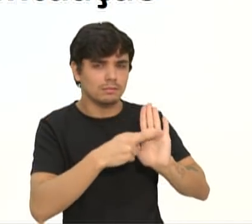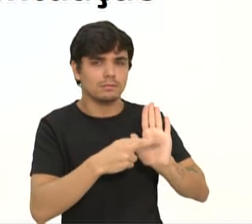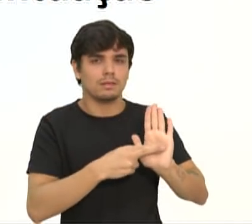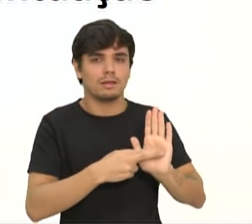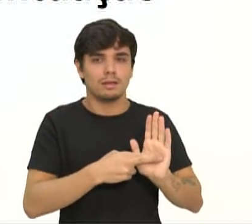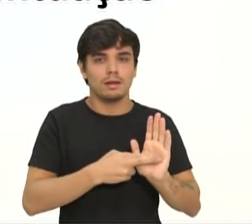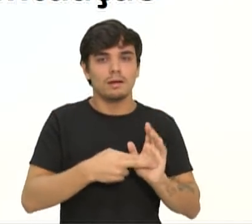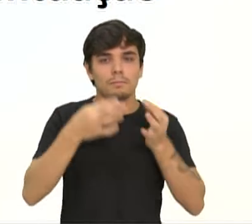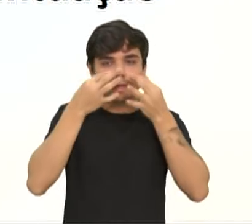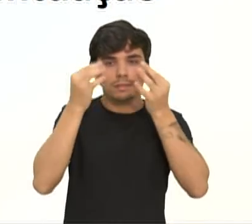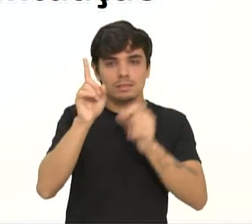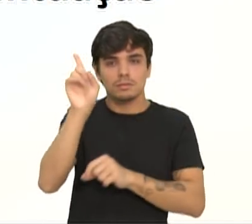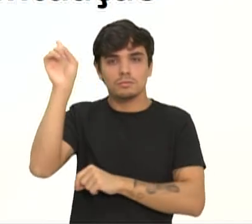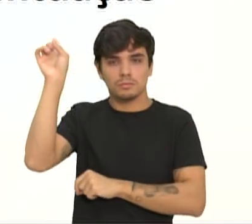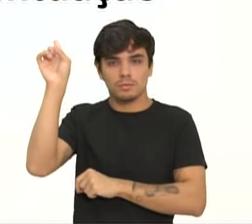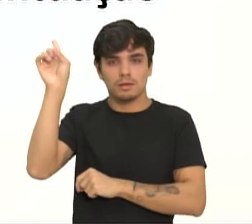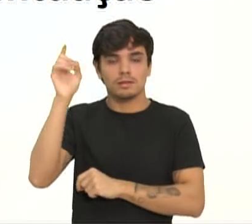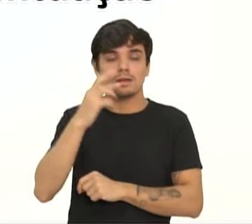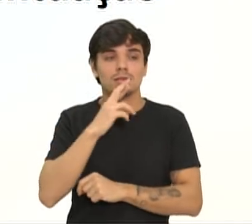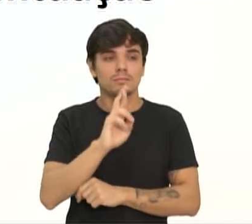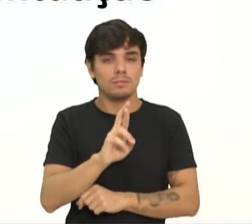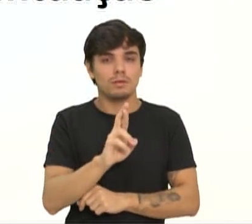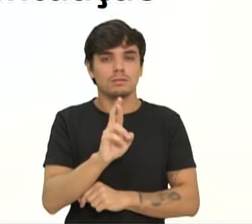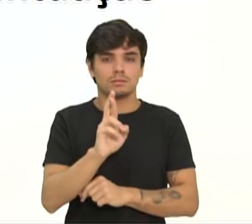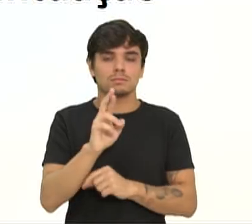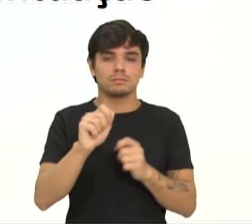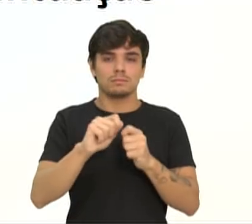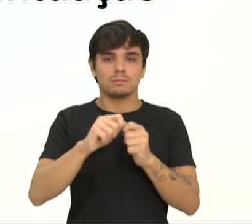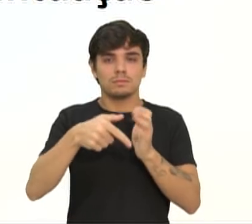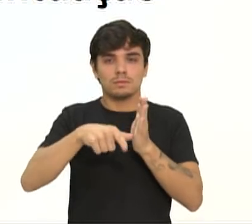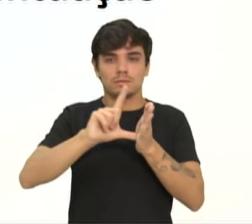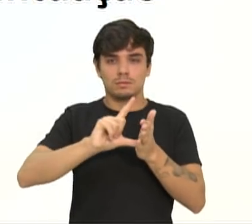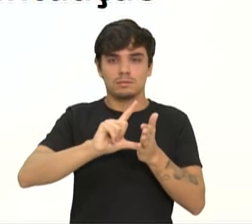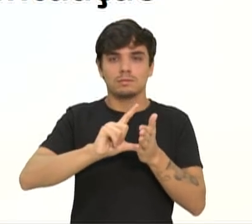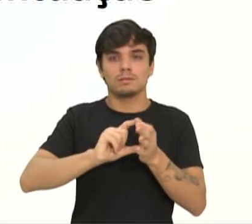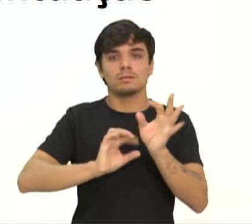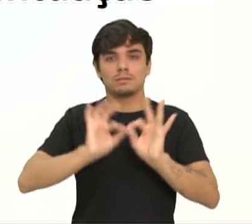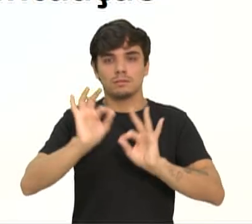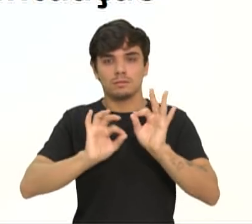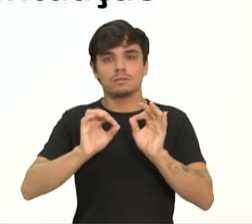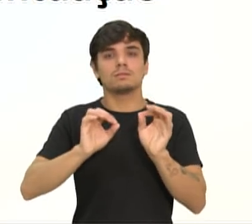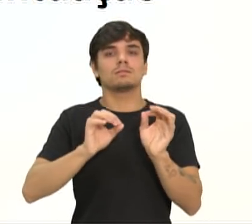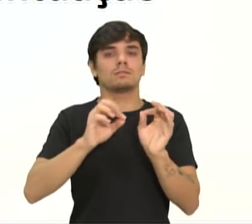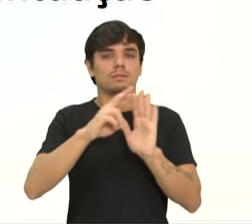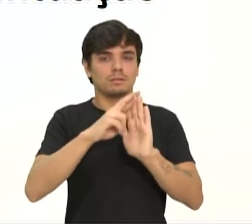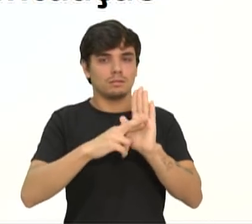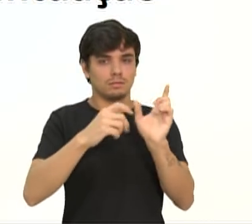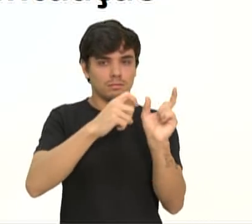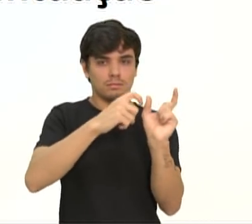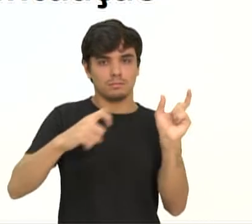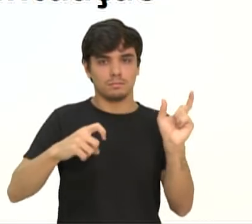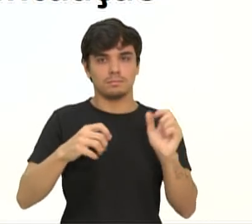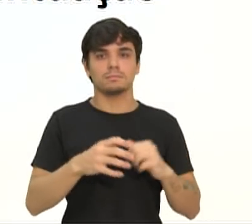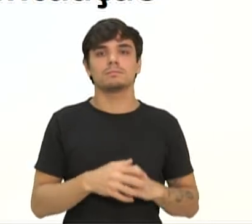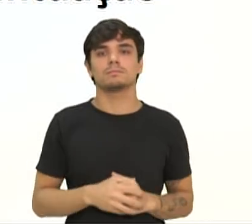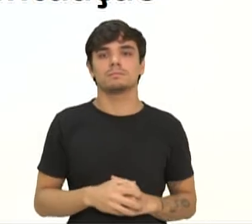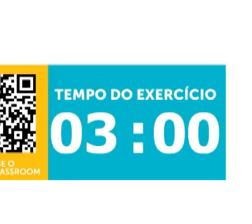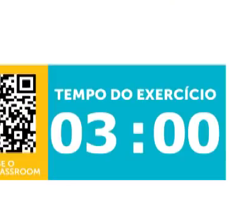nas respostas que fizemos das questões e formule a regra das oxítonas.